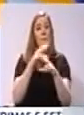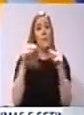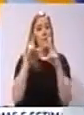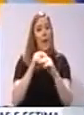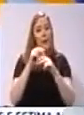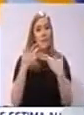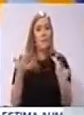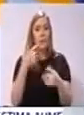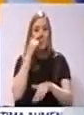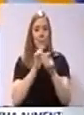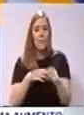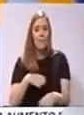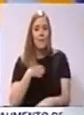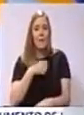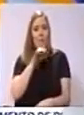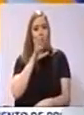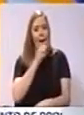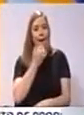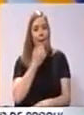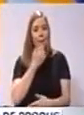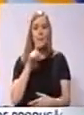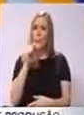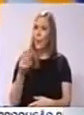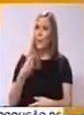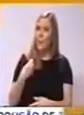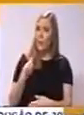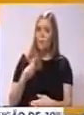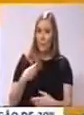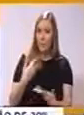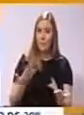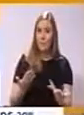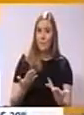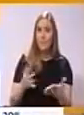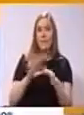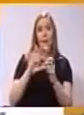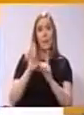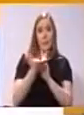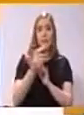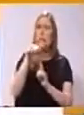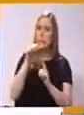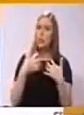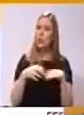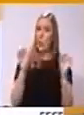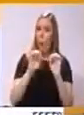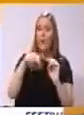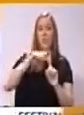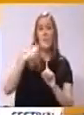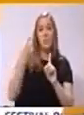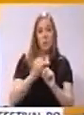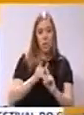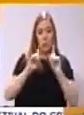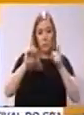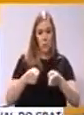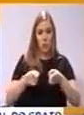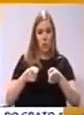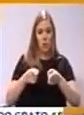surpreender quem nos visita. Também uma preocupação sustentável. Sem dúvida. Este ano implementamos uma medida que tem a